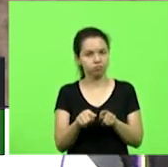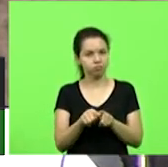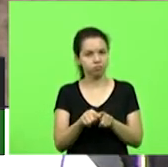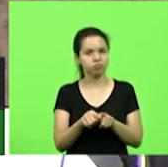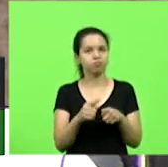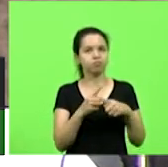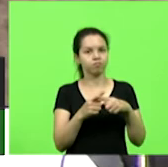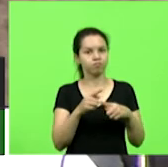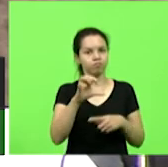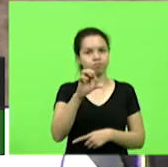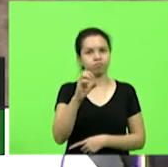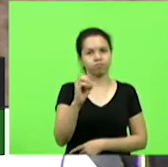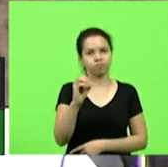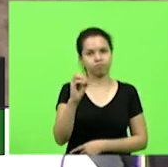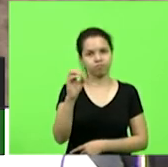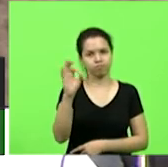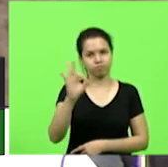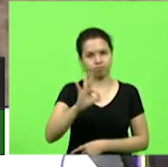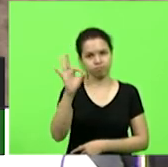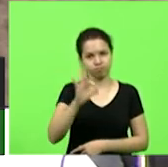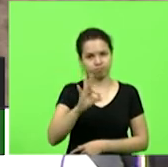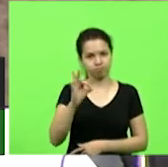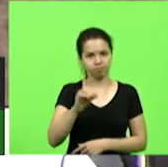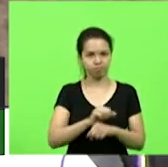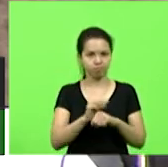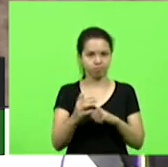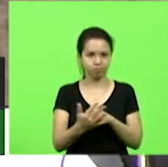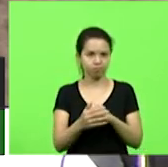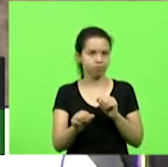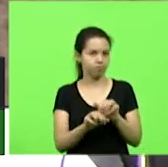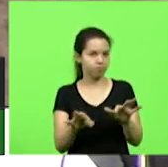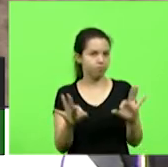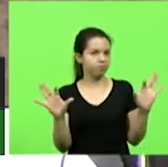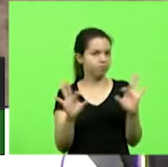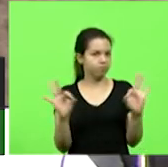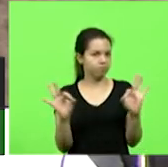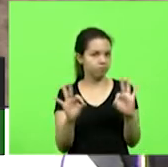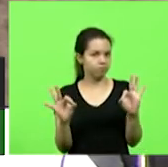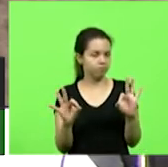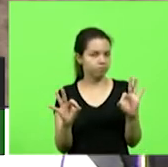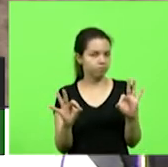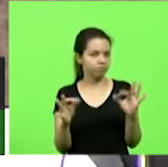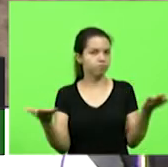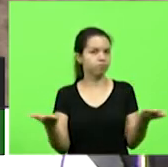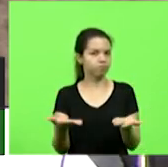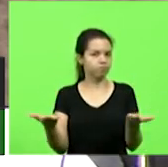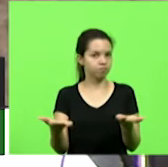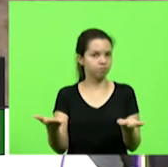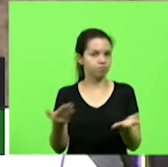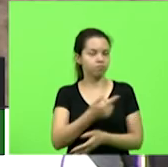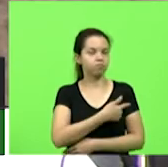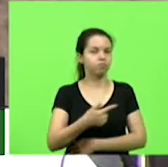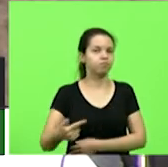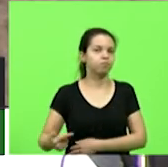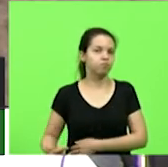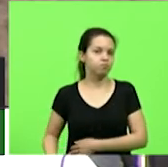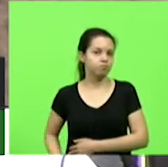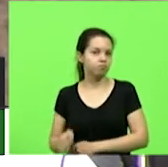pandemia. Aí o governador do estado manda para nós um refis